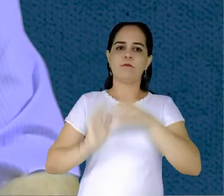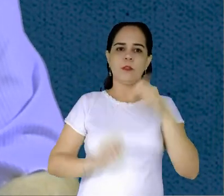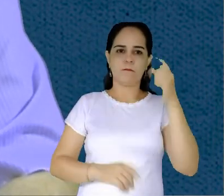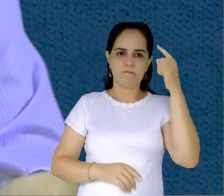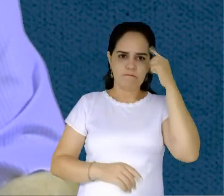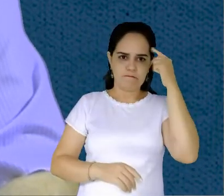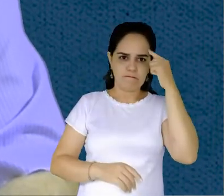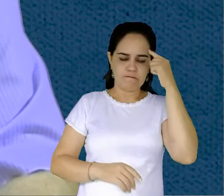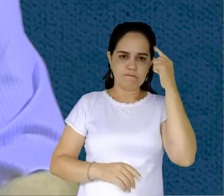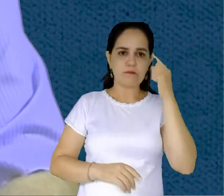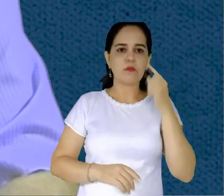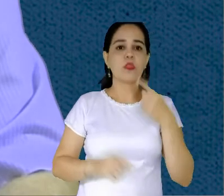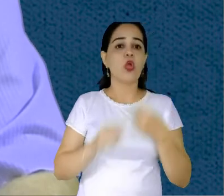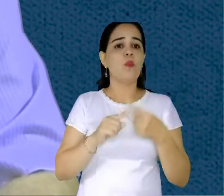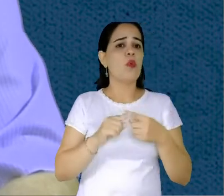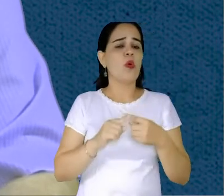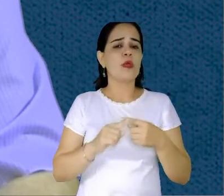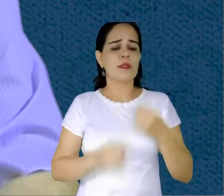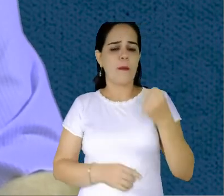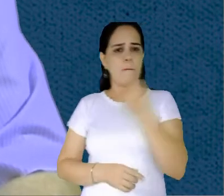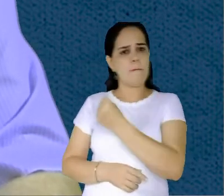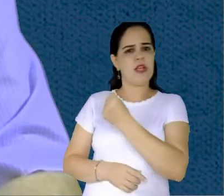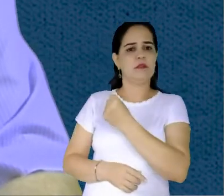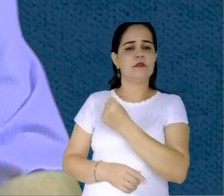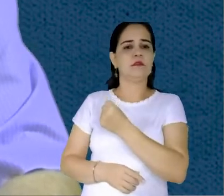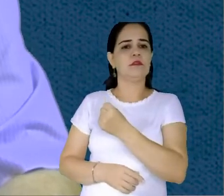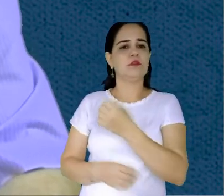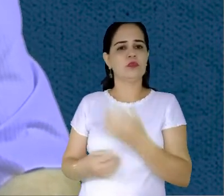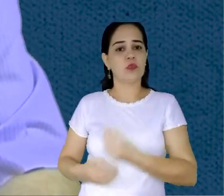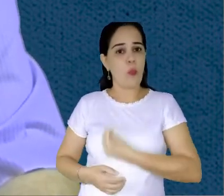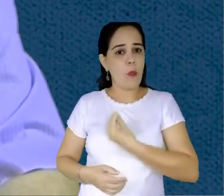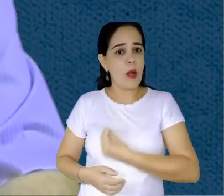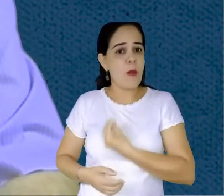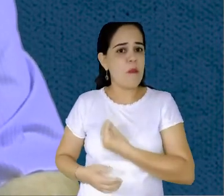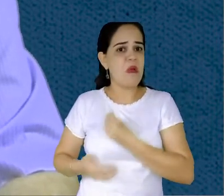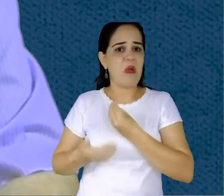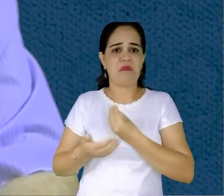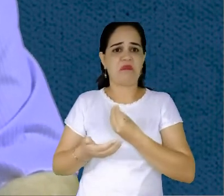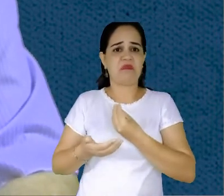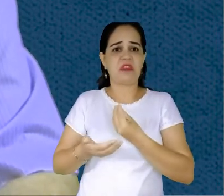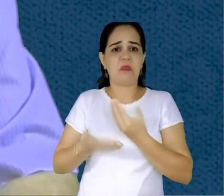vivo, um ser que teria direito à vida que você roubou.